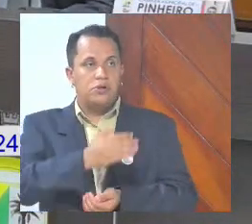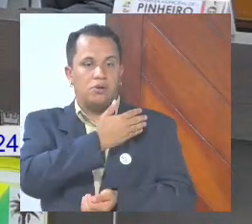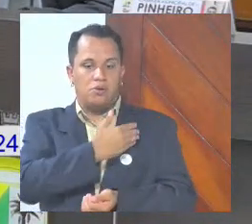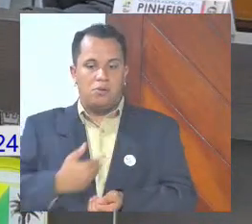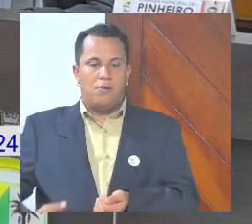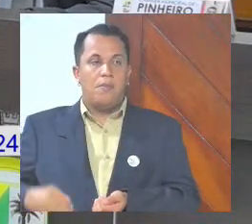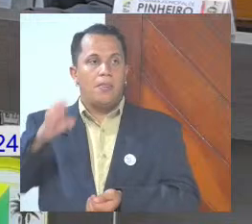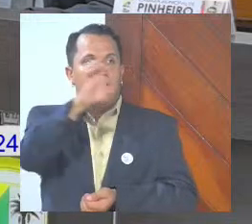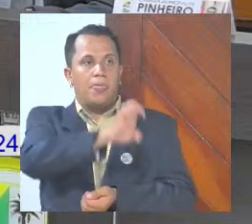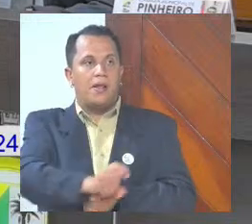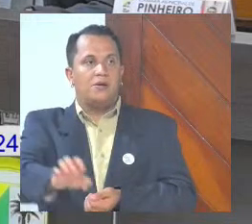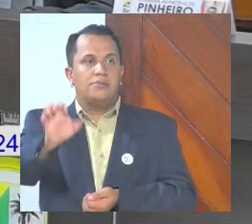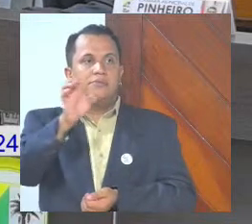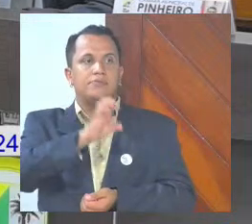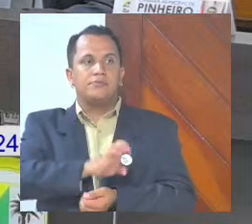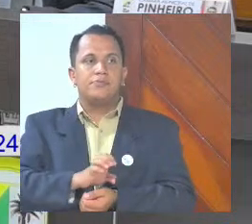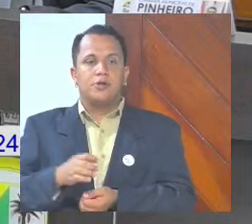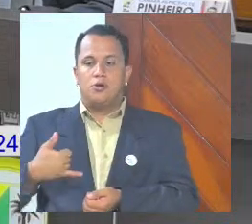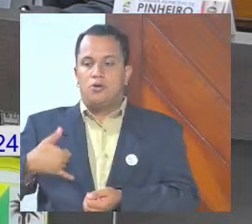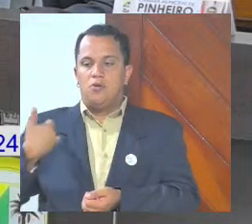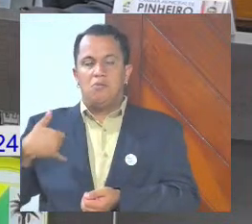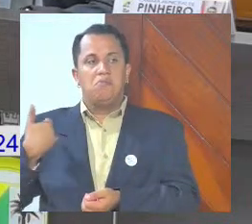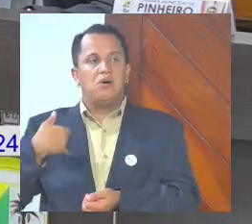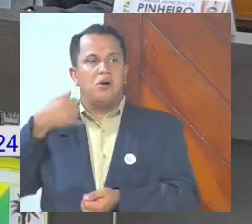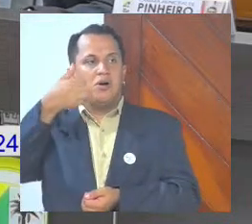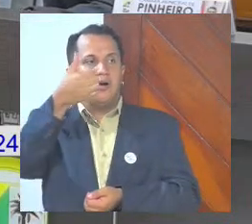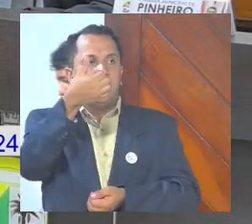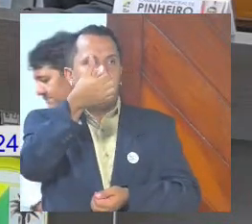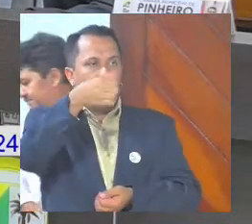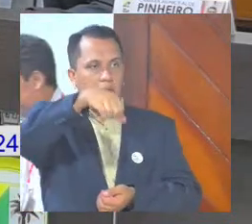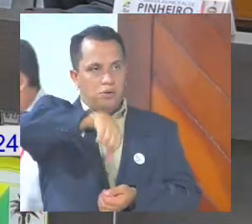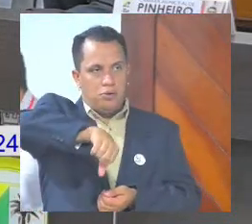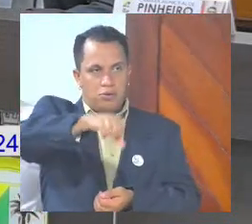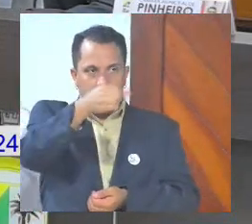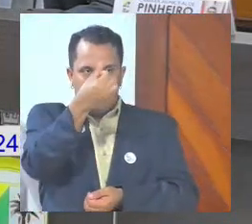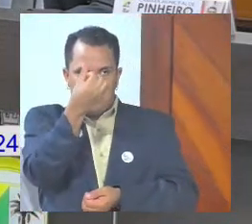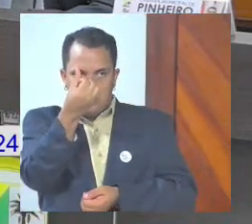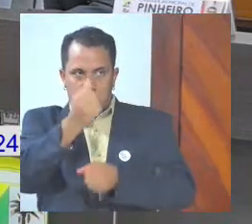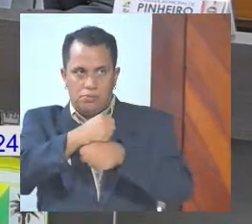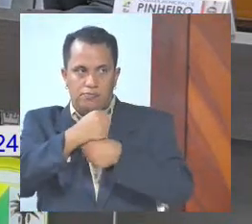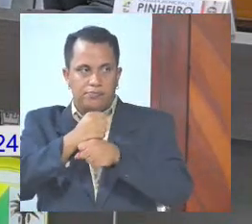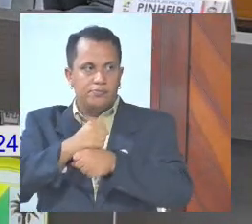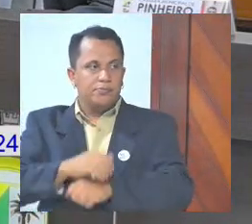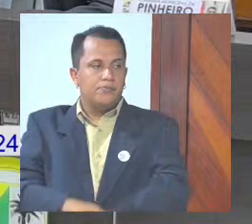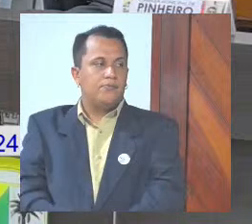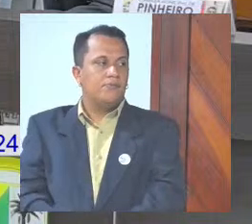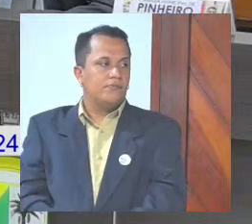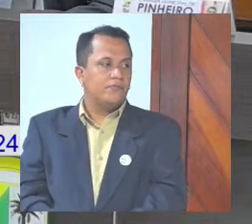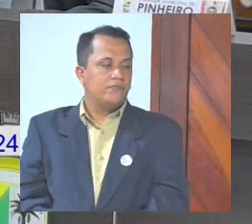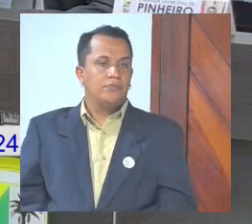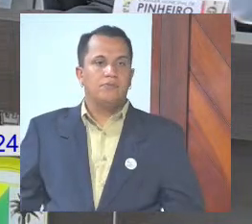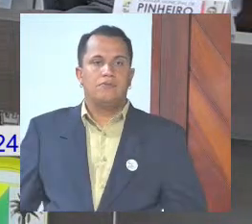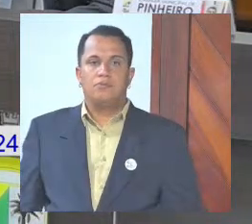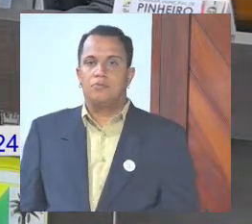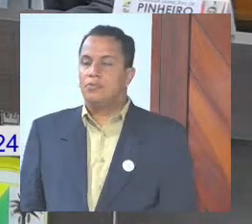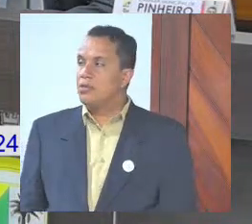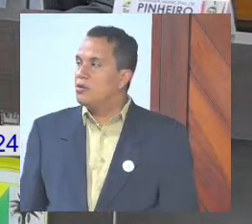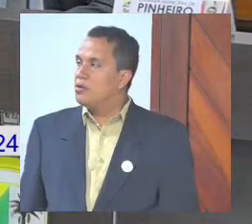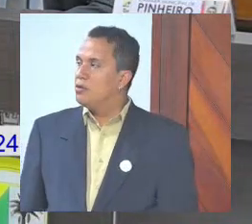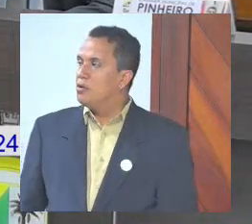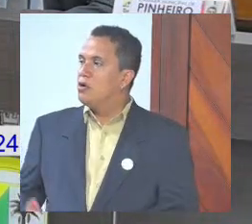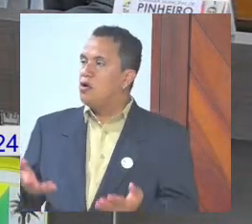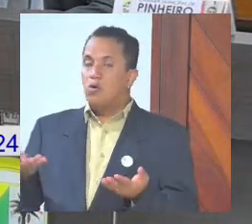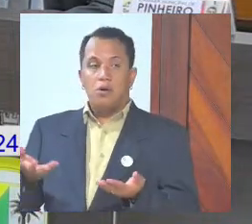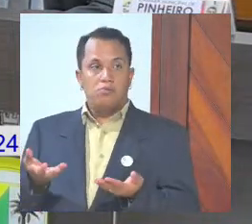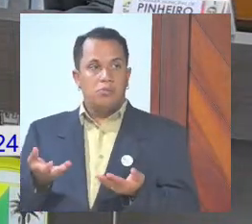estadual, e na idade que ele já está hoje, com 96 anos, merece uma homenagem para essa casa. Tá bom? Nós vamos sentar